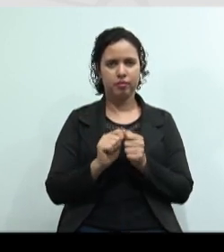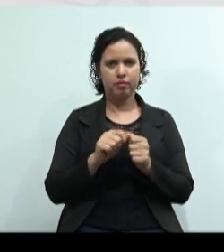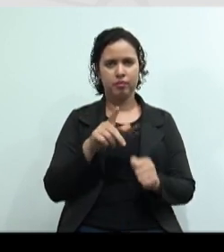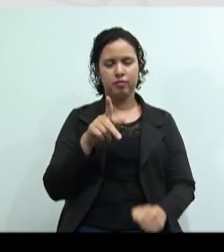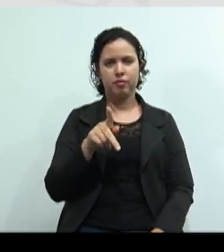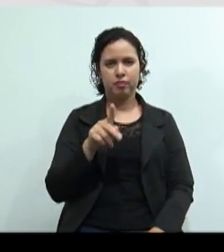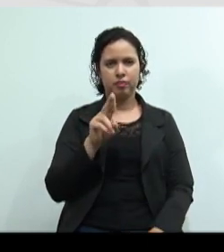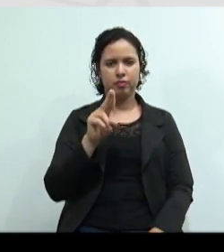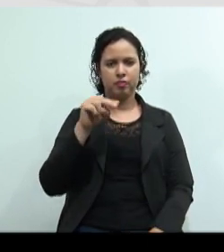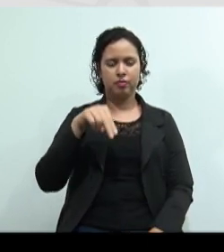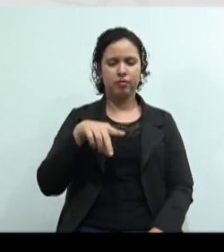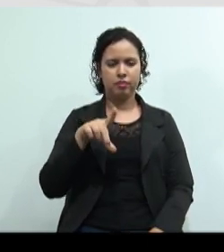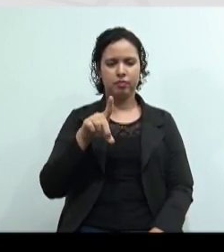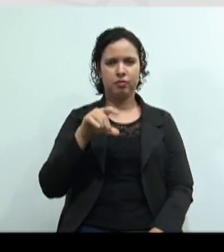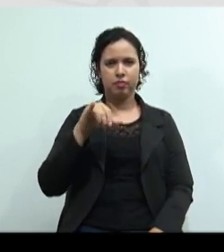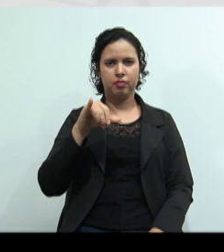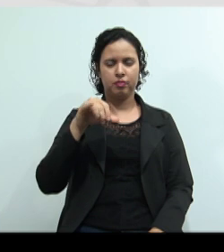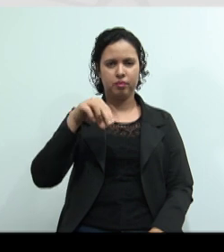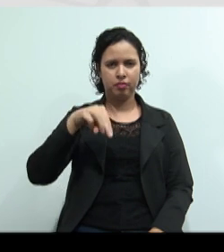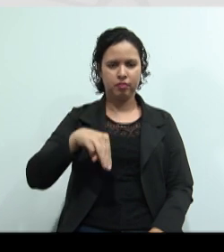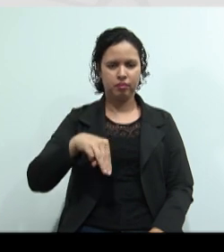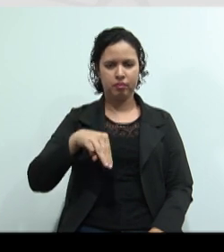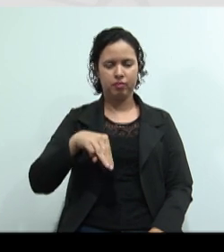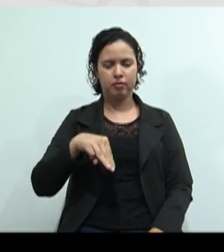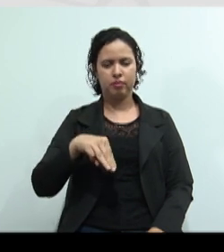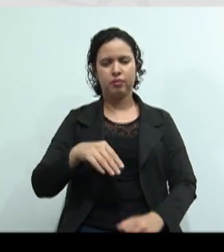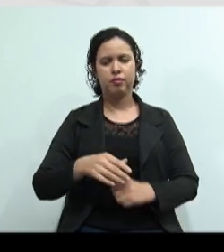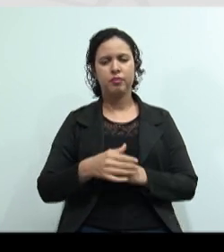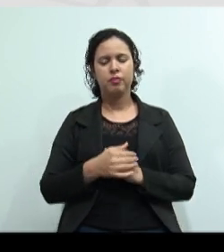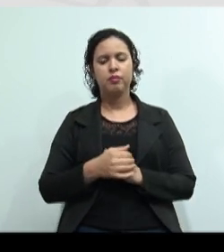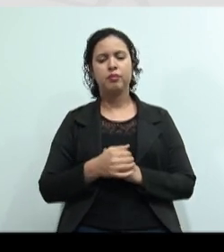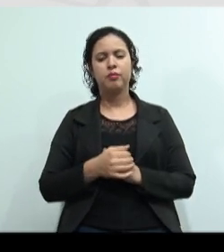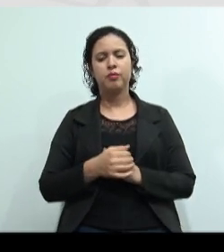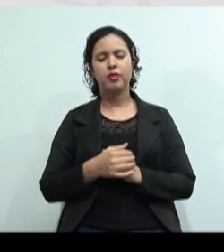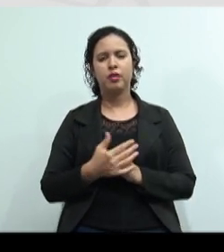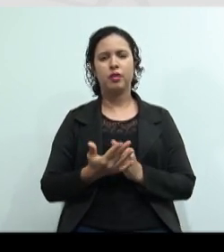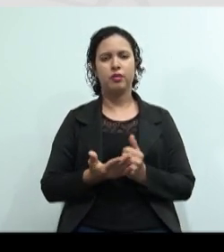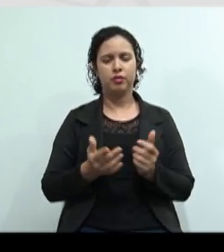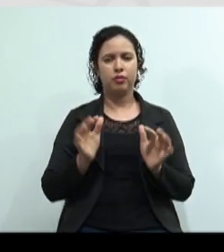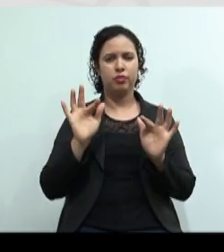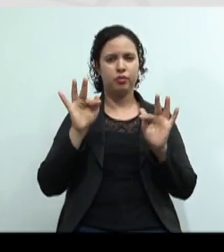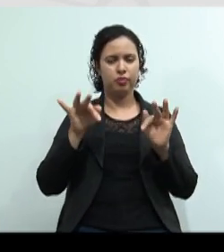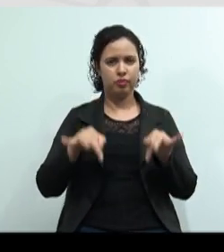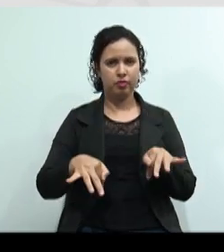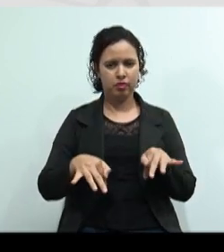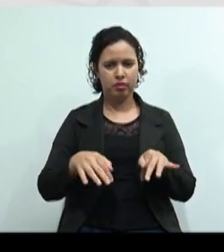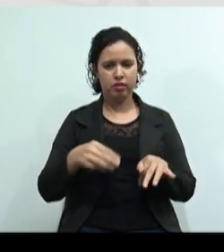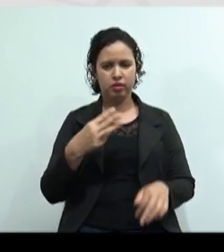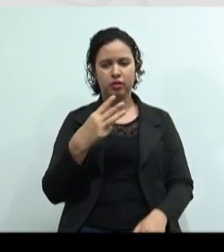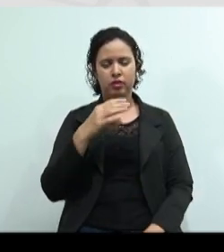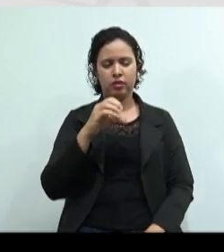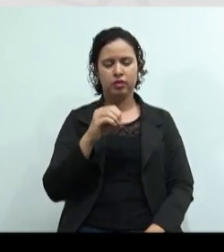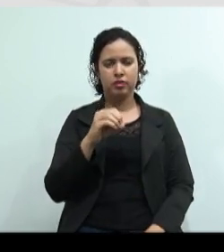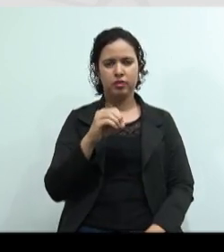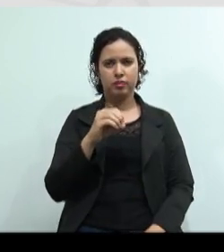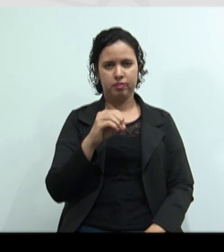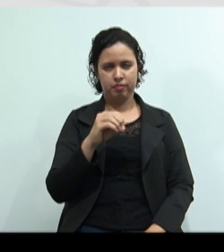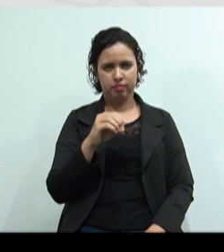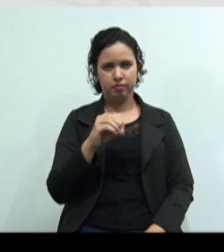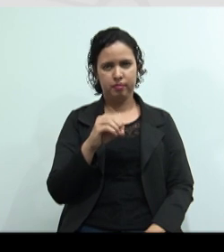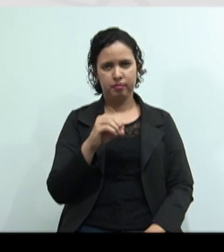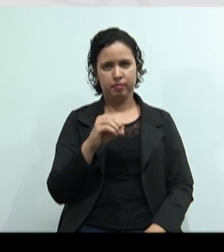sobraram quanto? Sobraram 30. Então, no dia, o saldo final no dia 30/3 de 2017